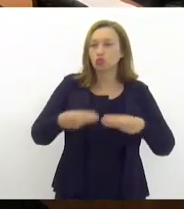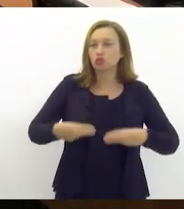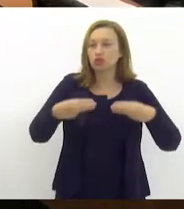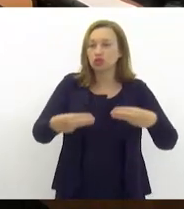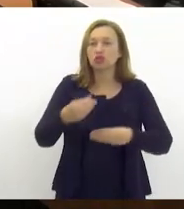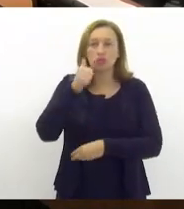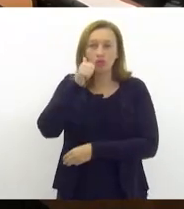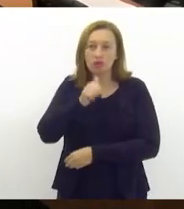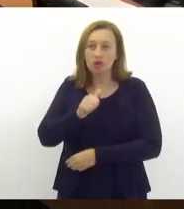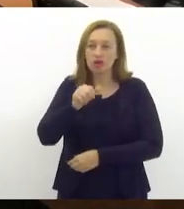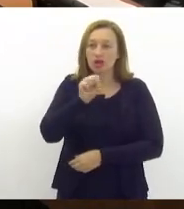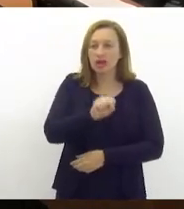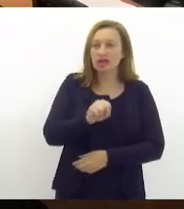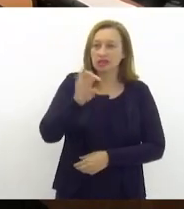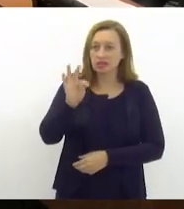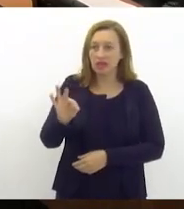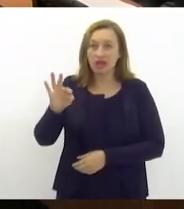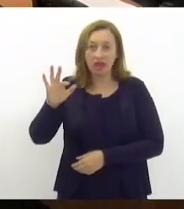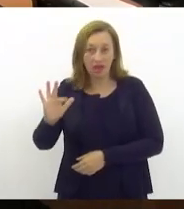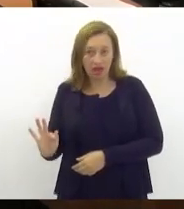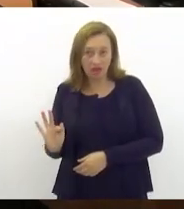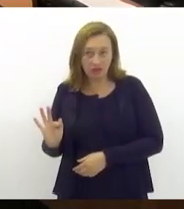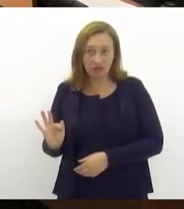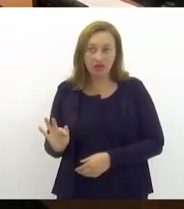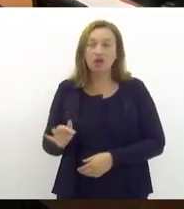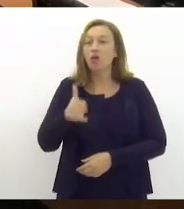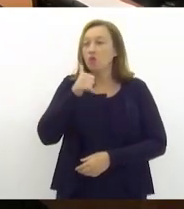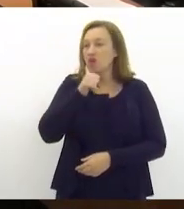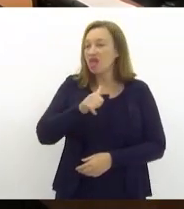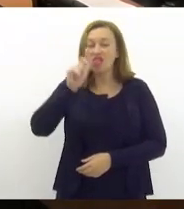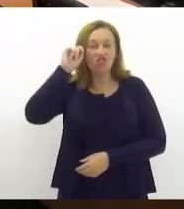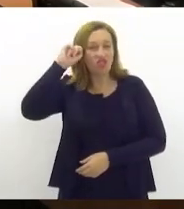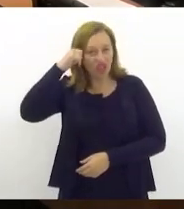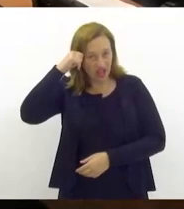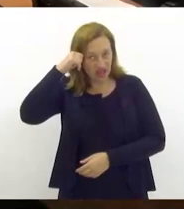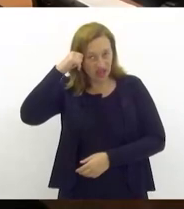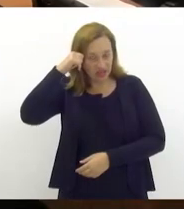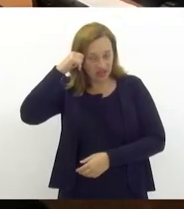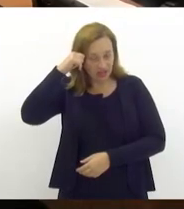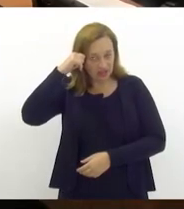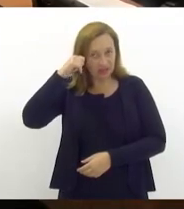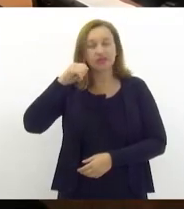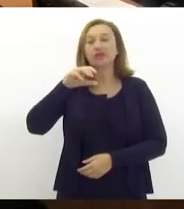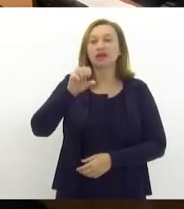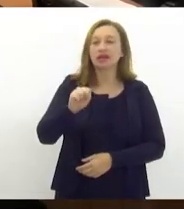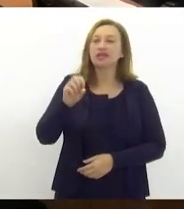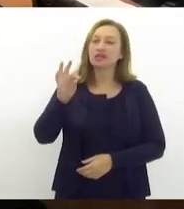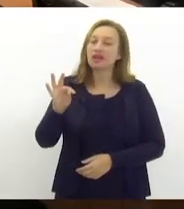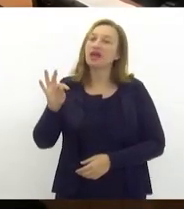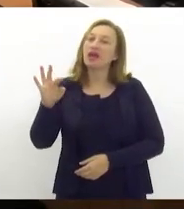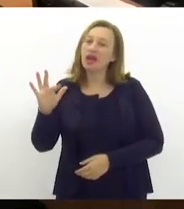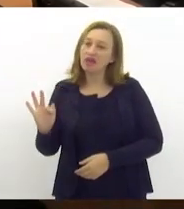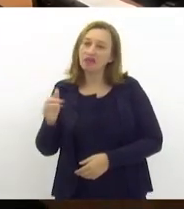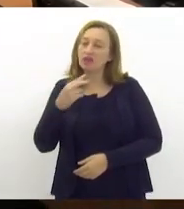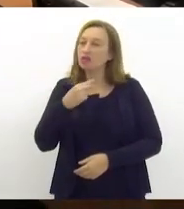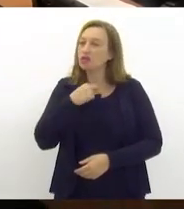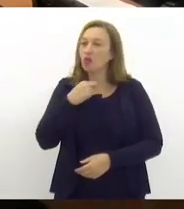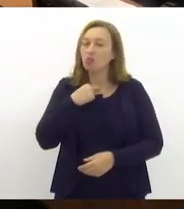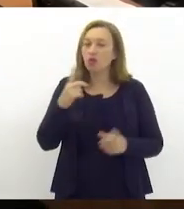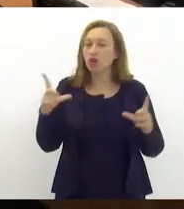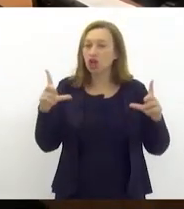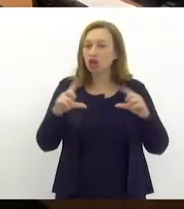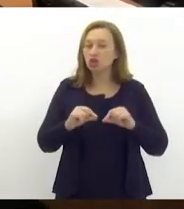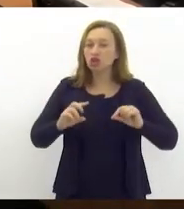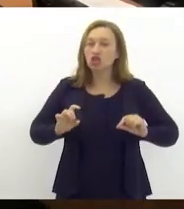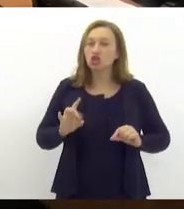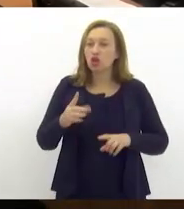mulher, no STF, e de preferência uma mulher negra no STF, que não pode ficar reduzida a uma única